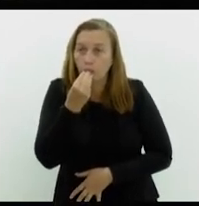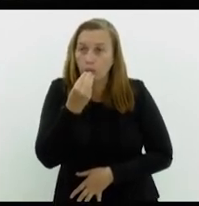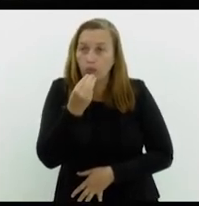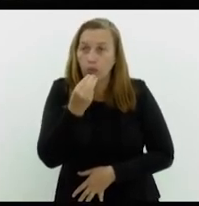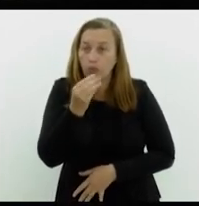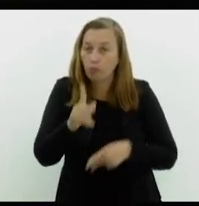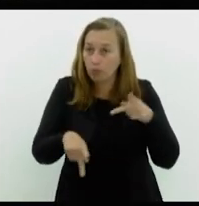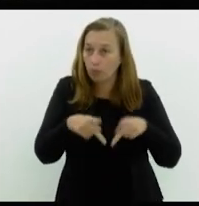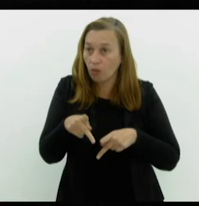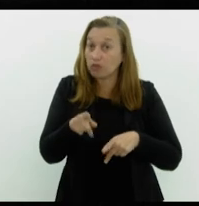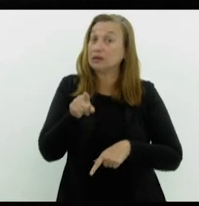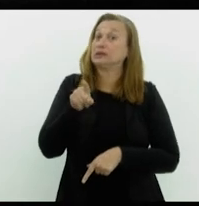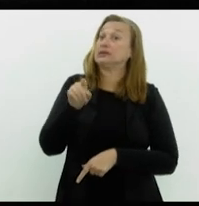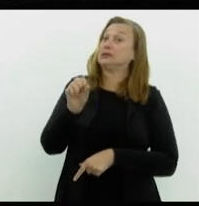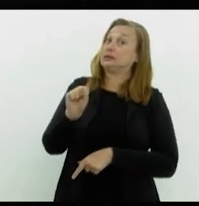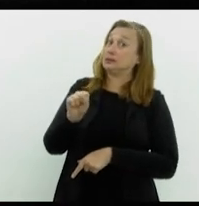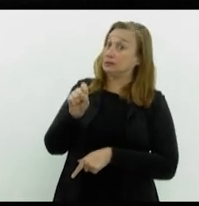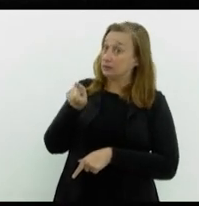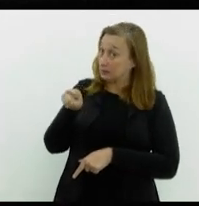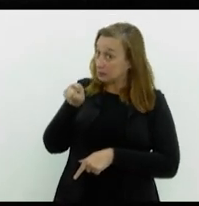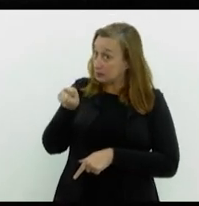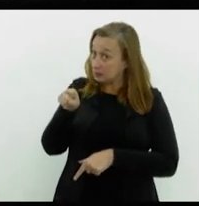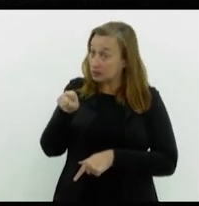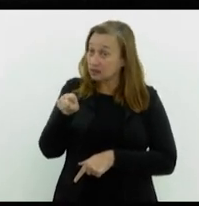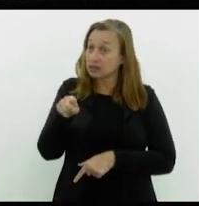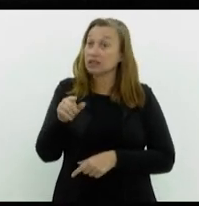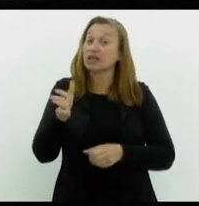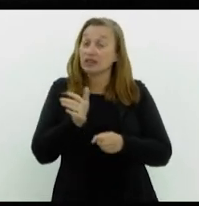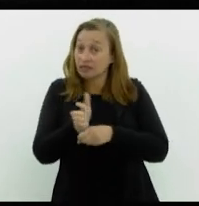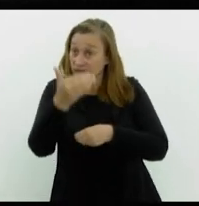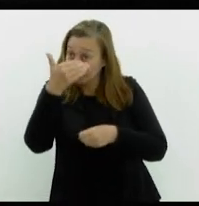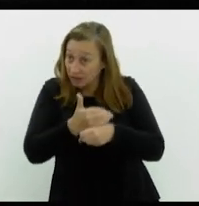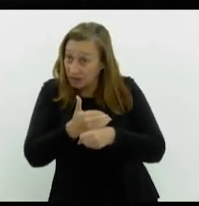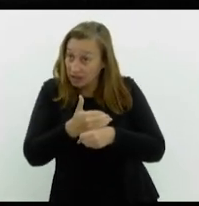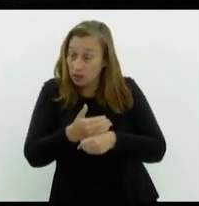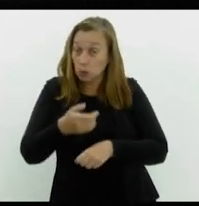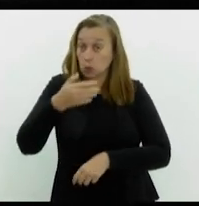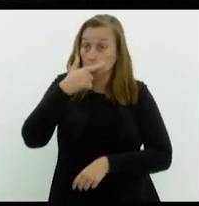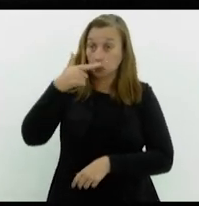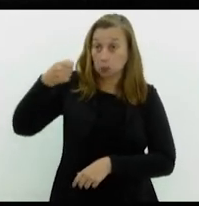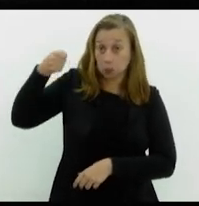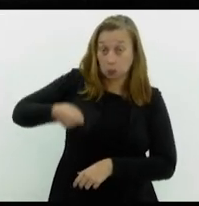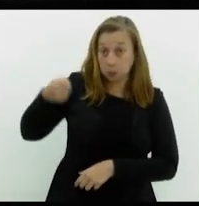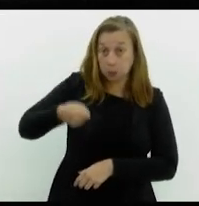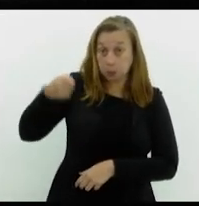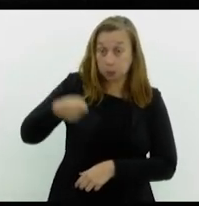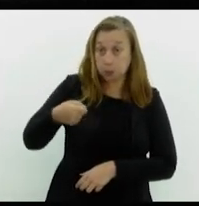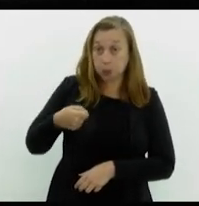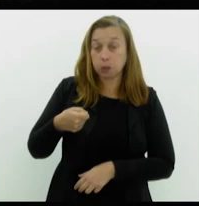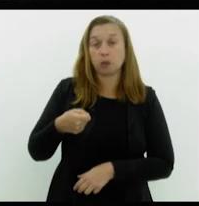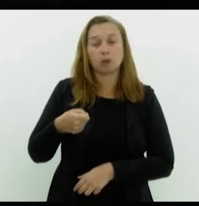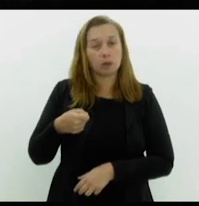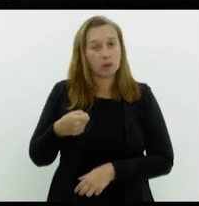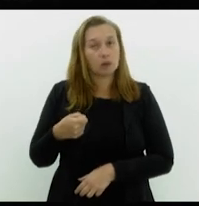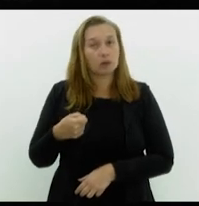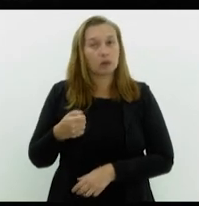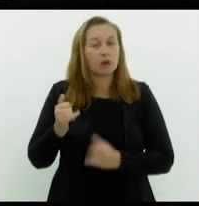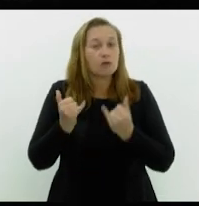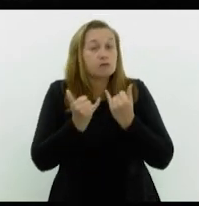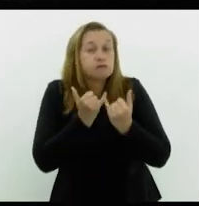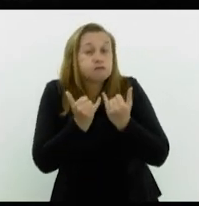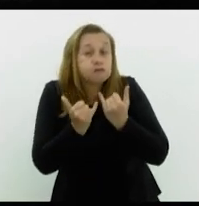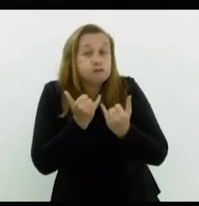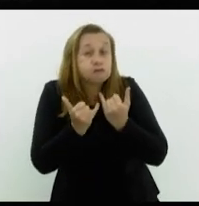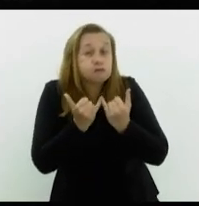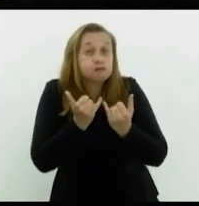é coisa, isso sim, é coisa de quem é fascista, de quem é ditador, muito peculiar e muito pertinente